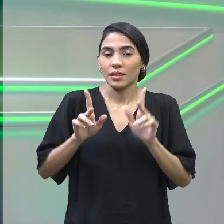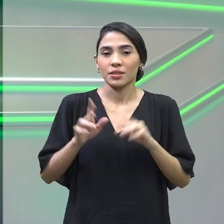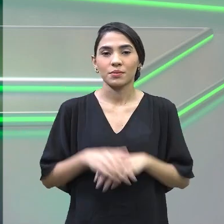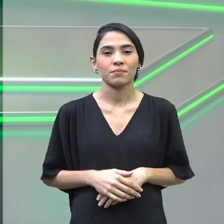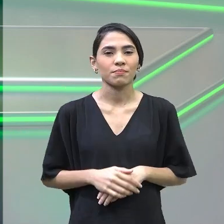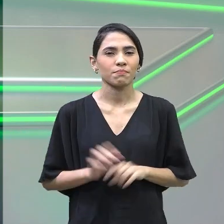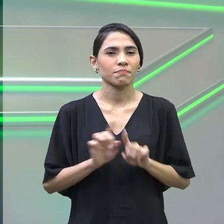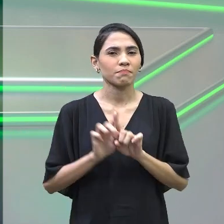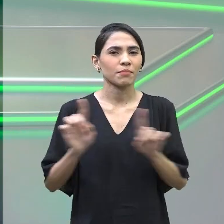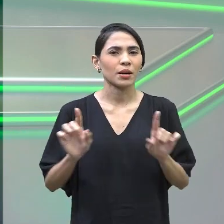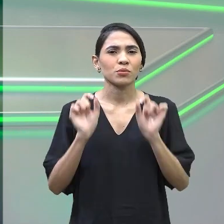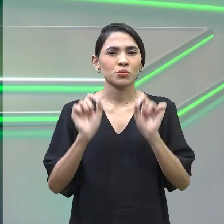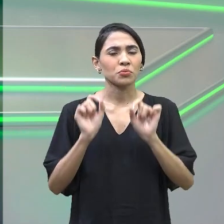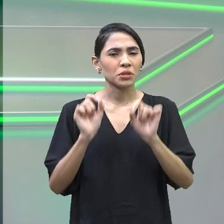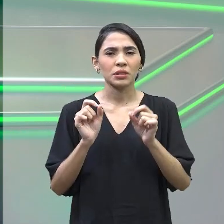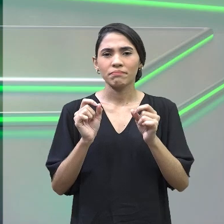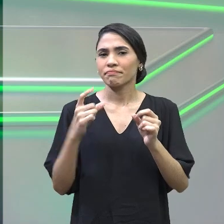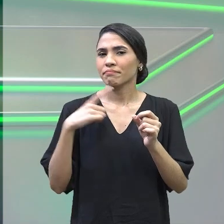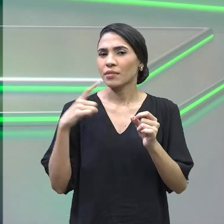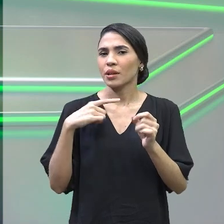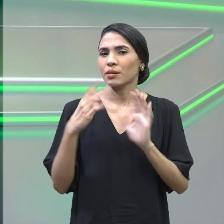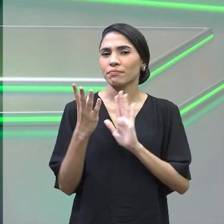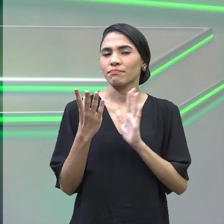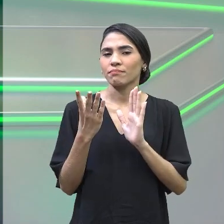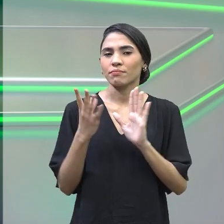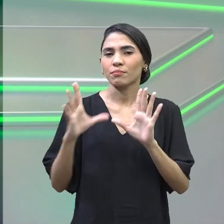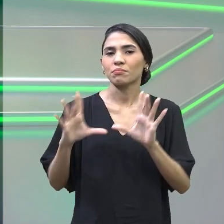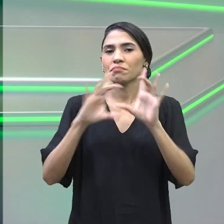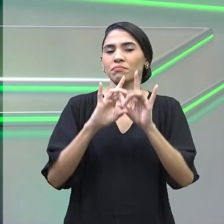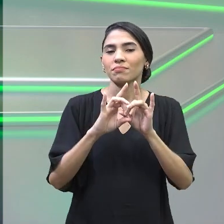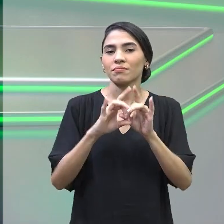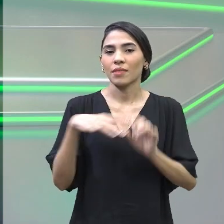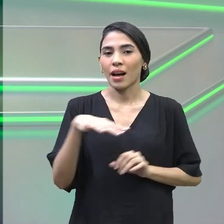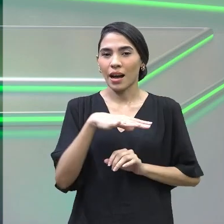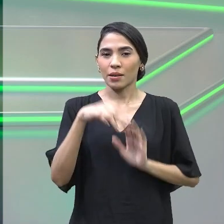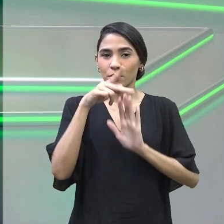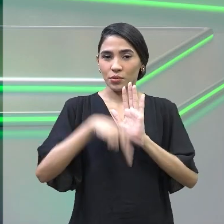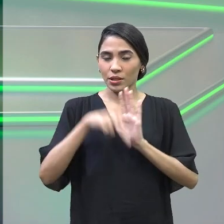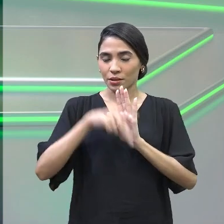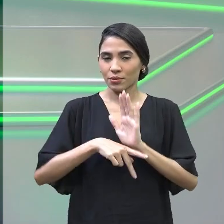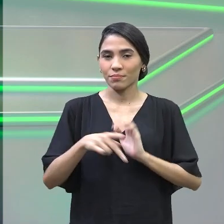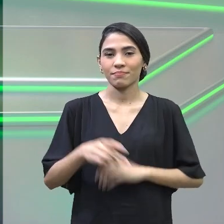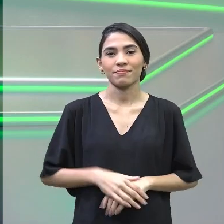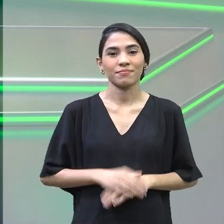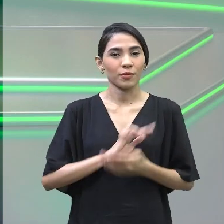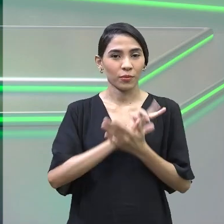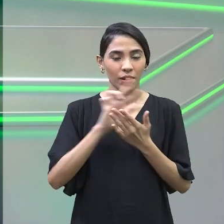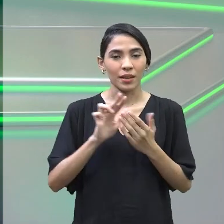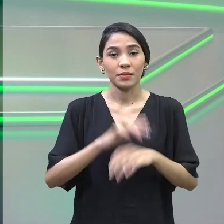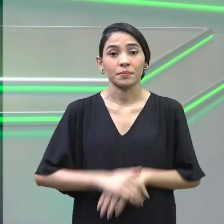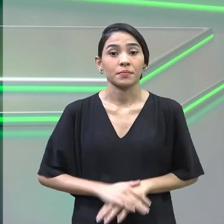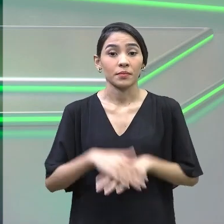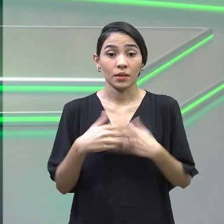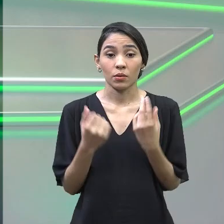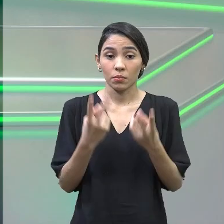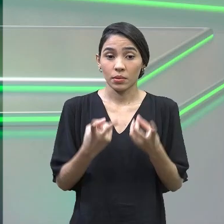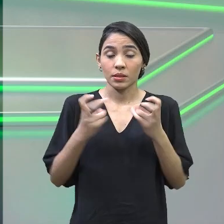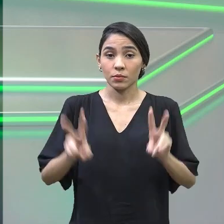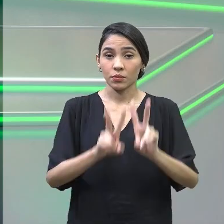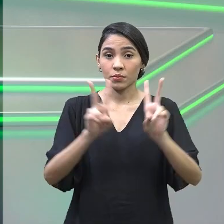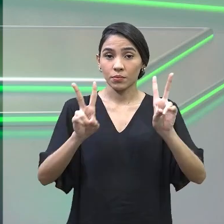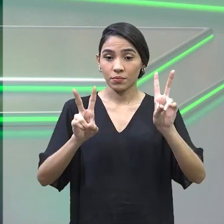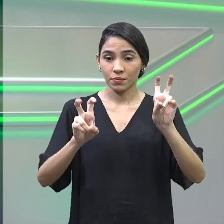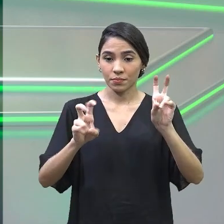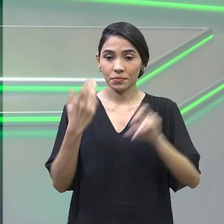isso tem a ver com a nossa aula de hoje, com o assunto do nosso projeto? Muita coisa. Então, observem bem aqui o título.